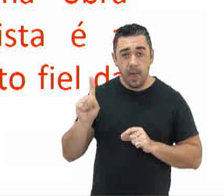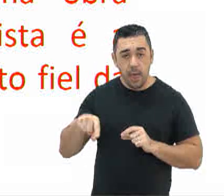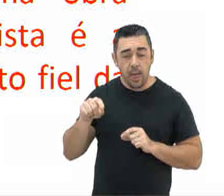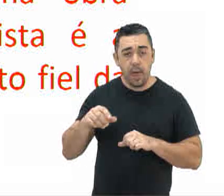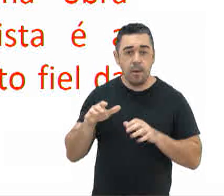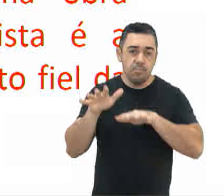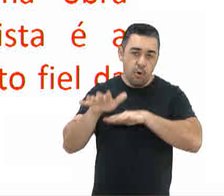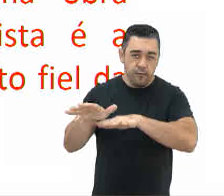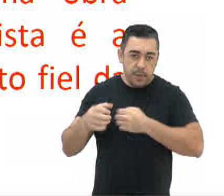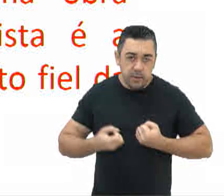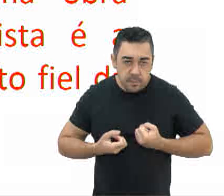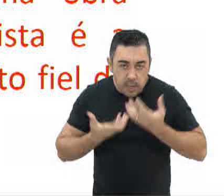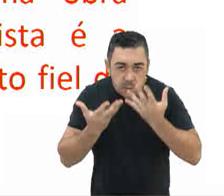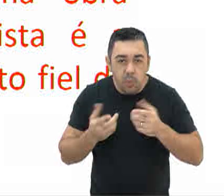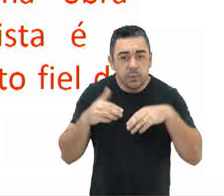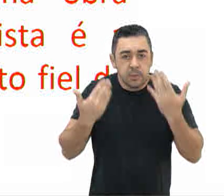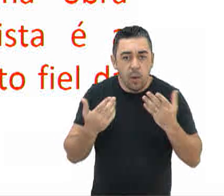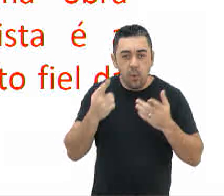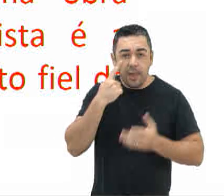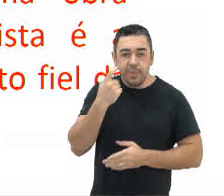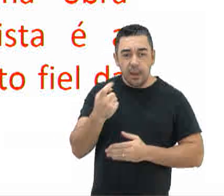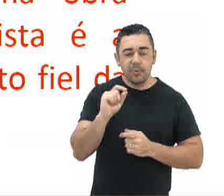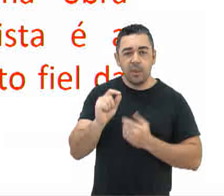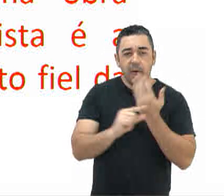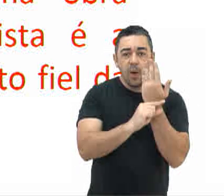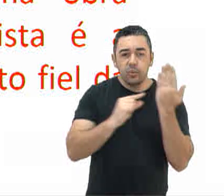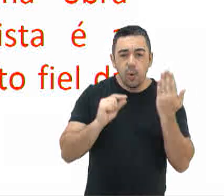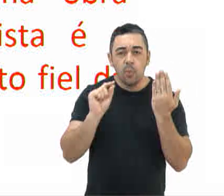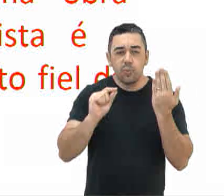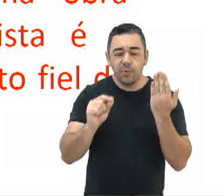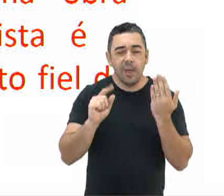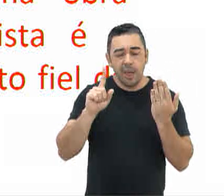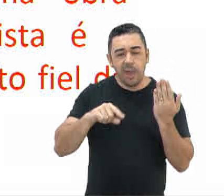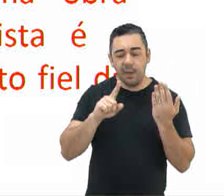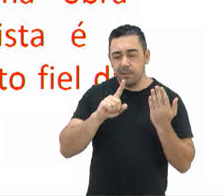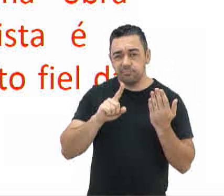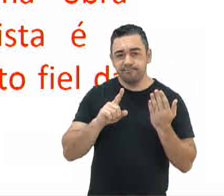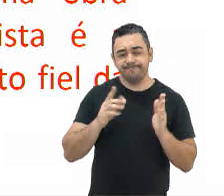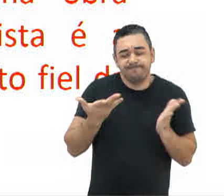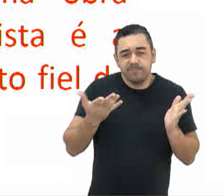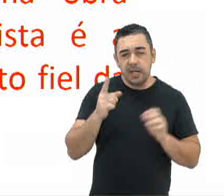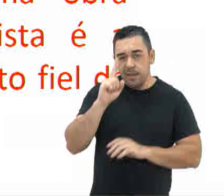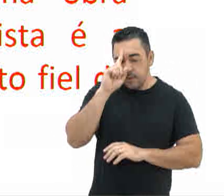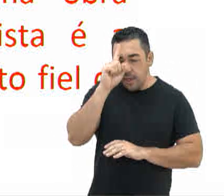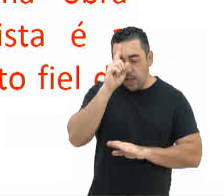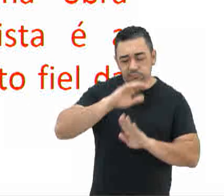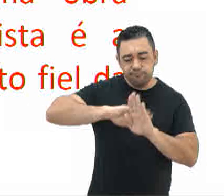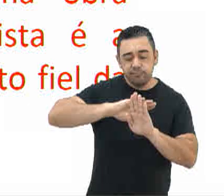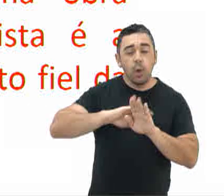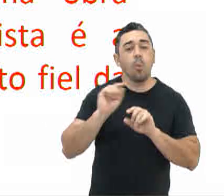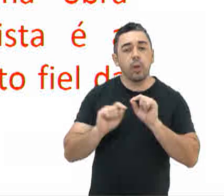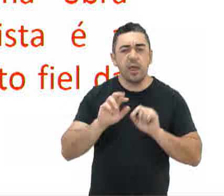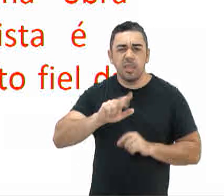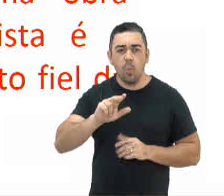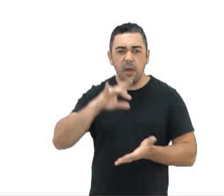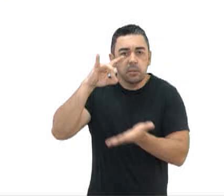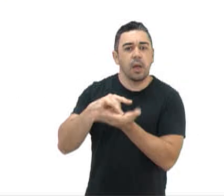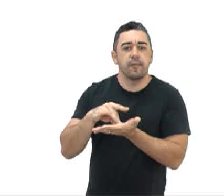expressionista, o que interessa para o artista é a expressão de suas ideias e não fazer um retrato fiel